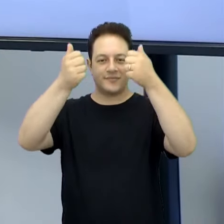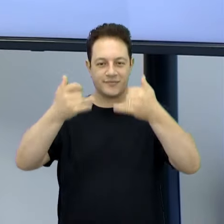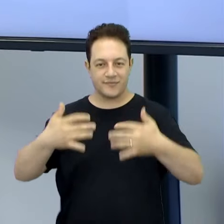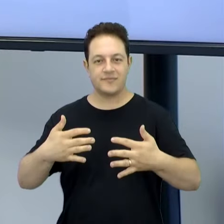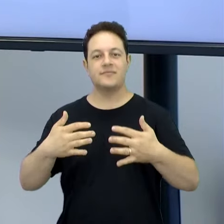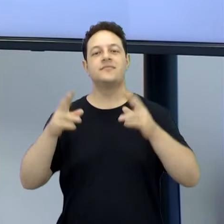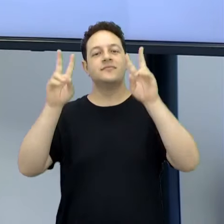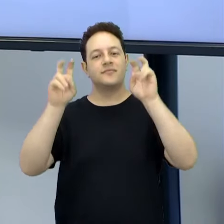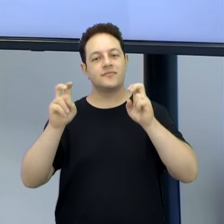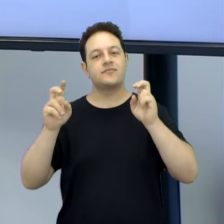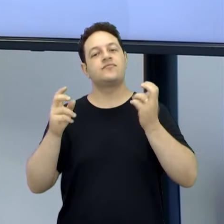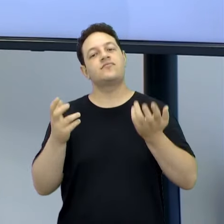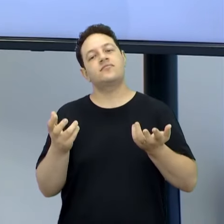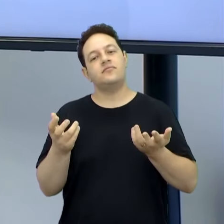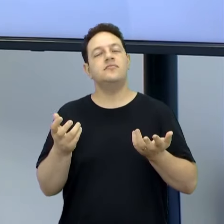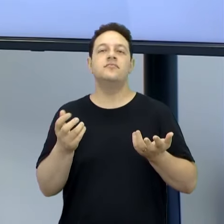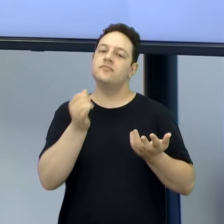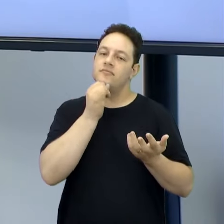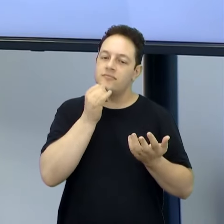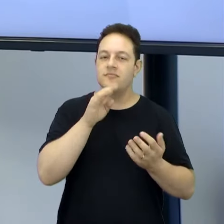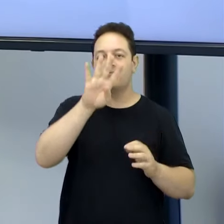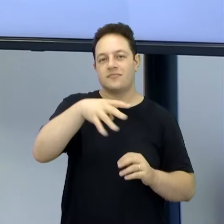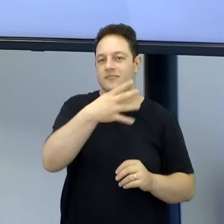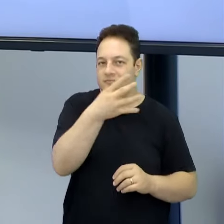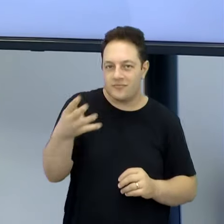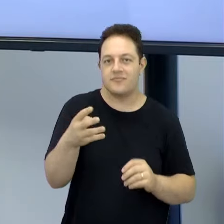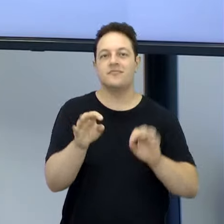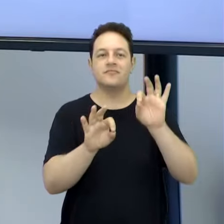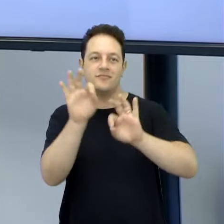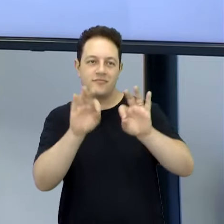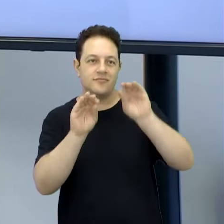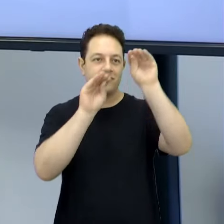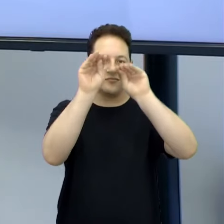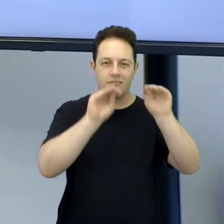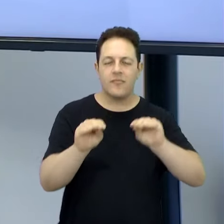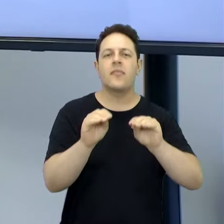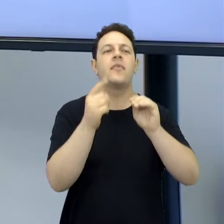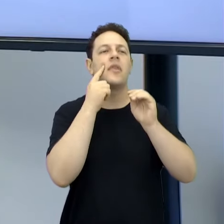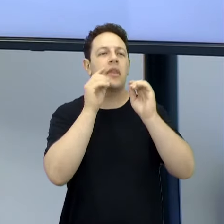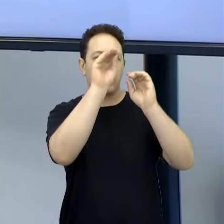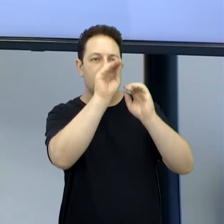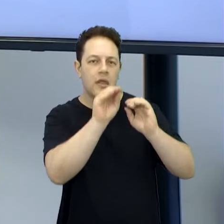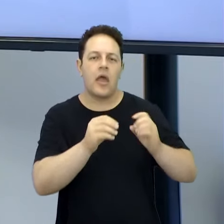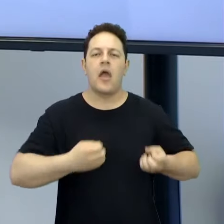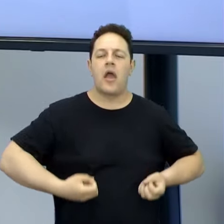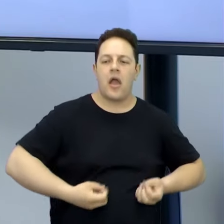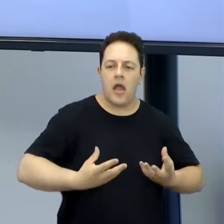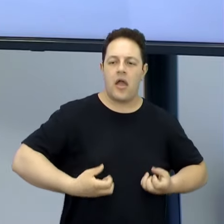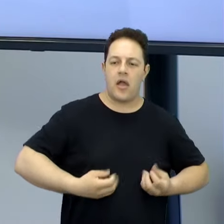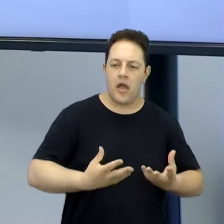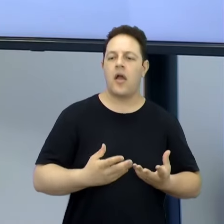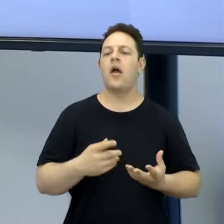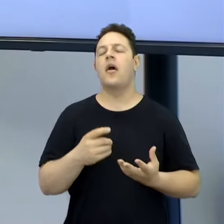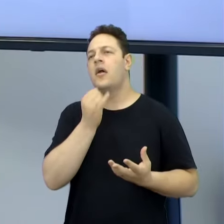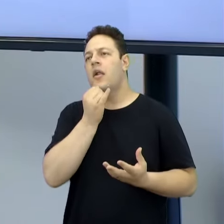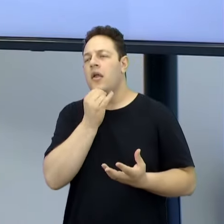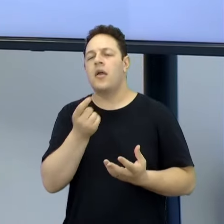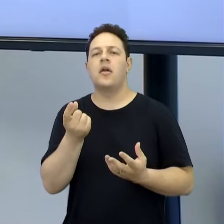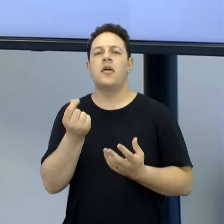falamos aí bastante de Excel, de planilha, quanto a gente gasta, quanto a gente não gasta, das